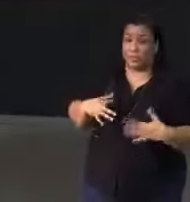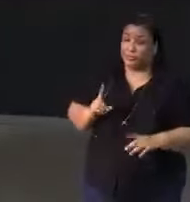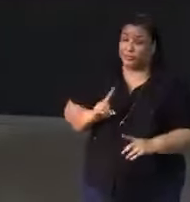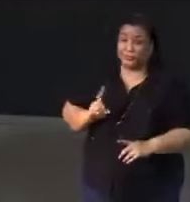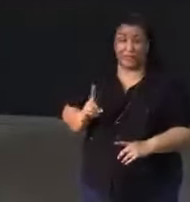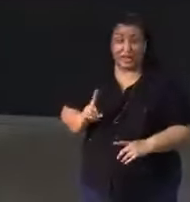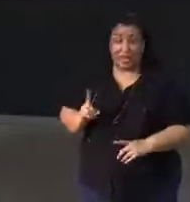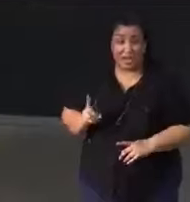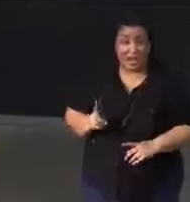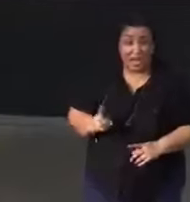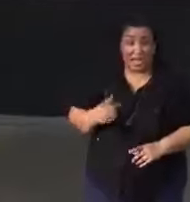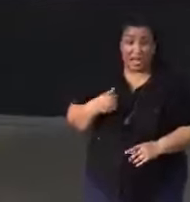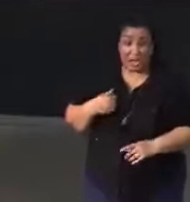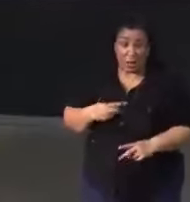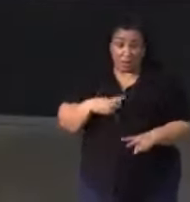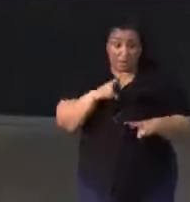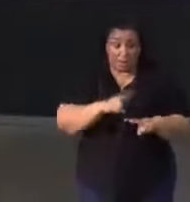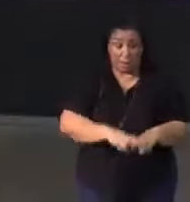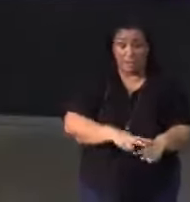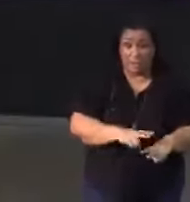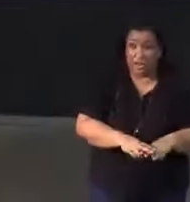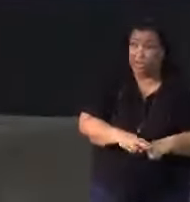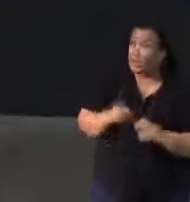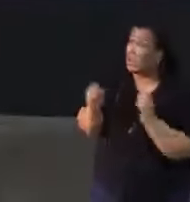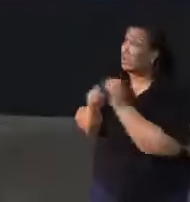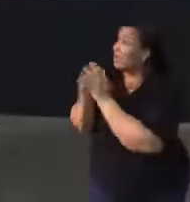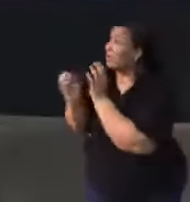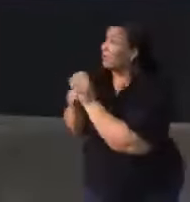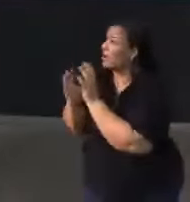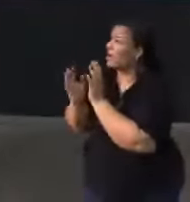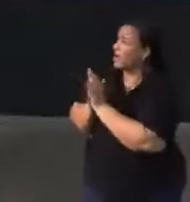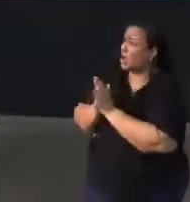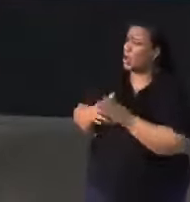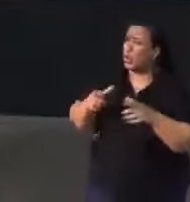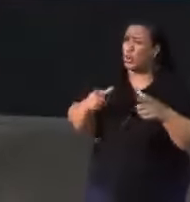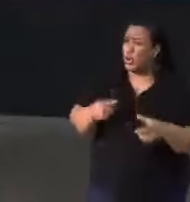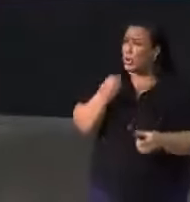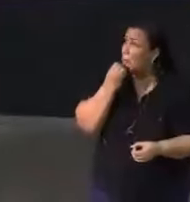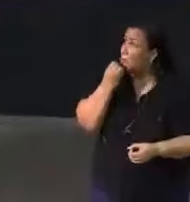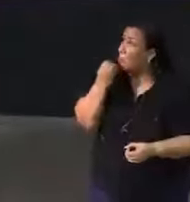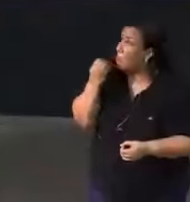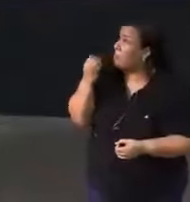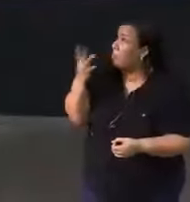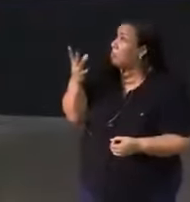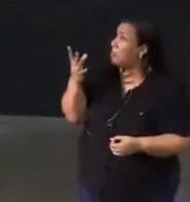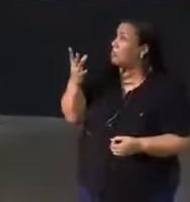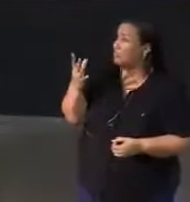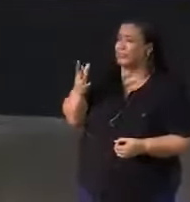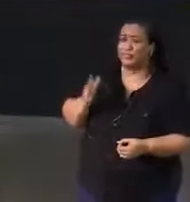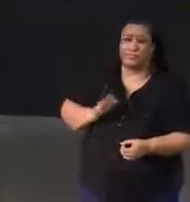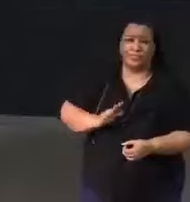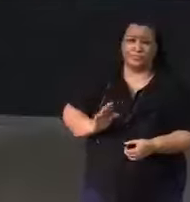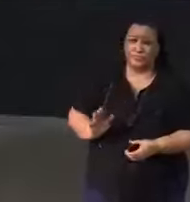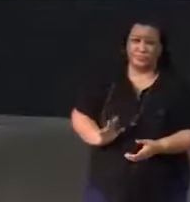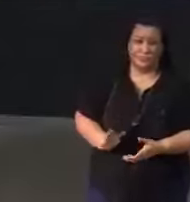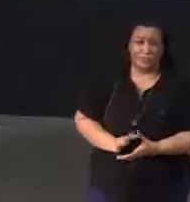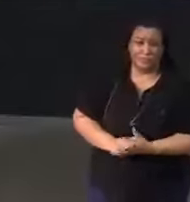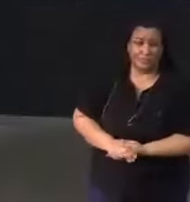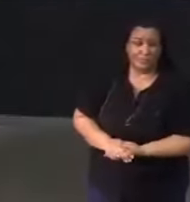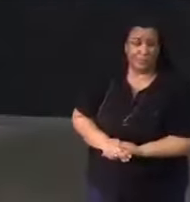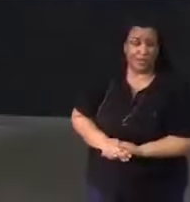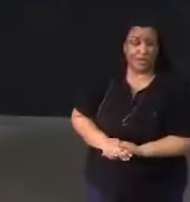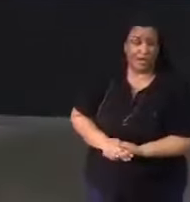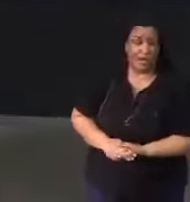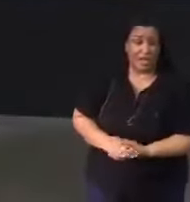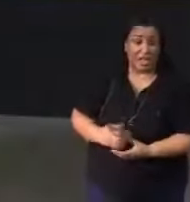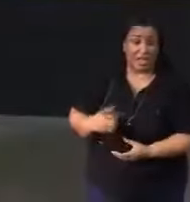Aí eu estou aqui nessa prisão, louvado seja Deus, que lugar maravilhoso para me preparar para o governo. Estou